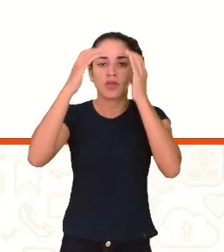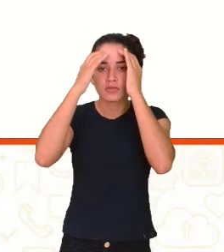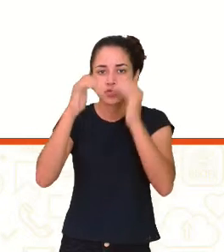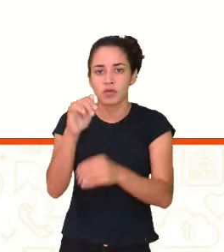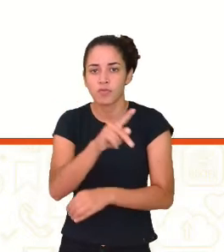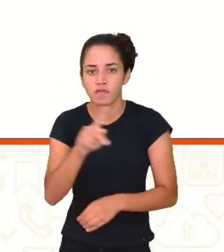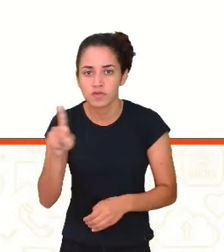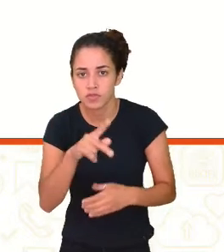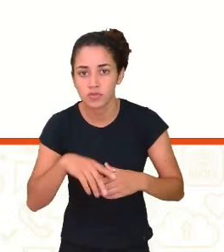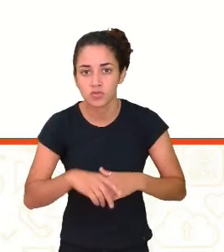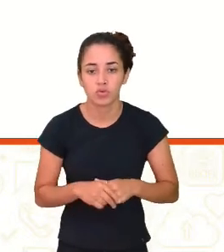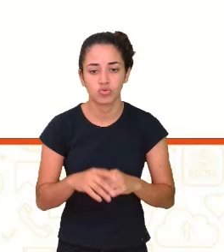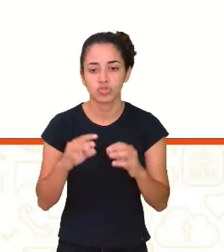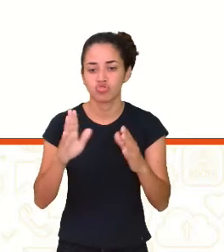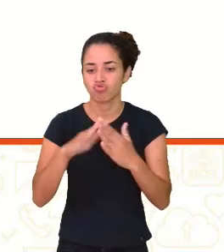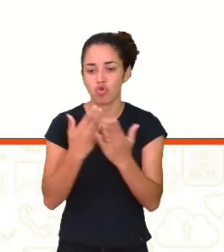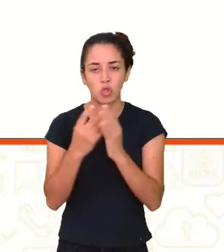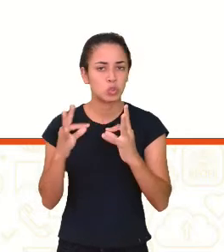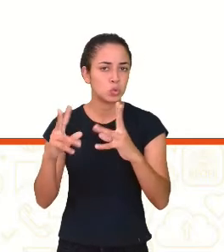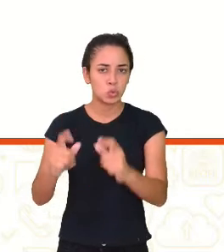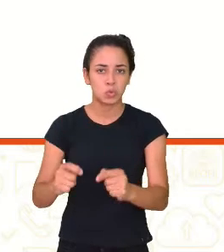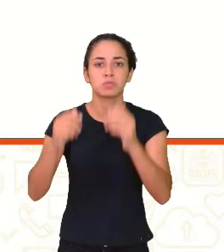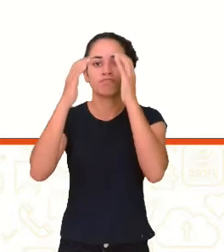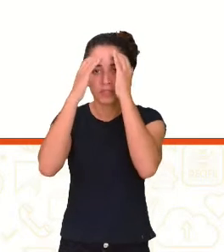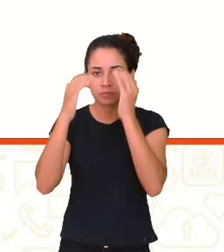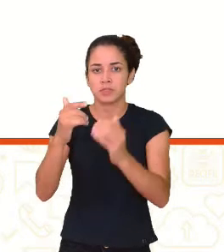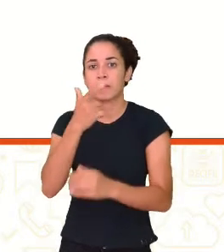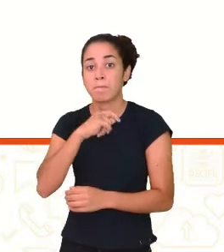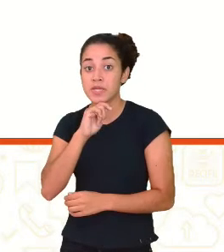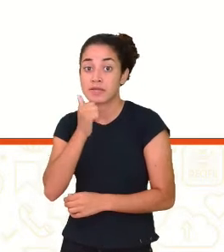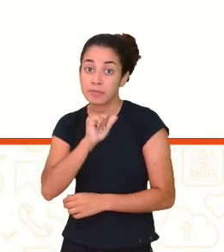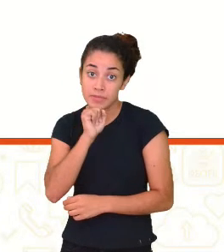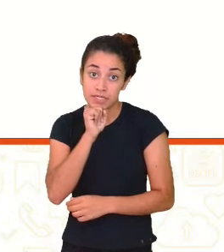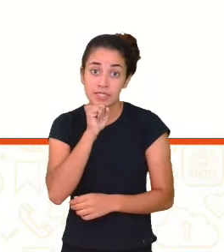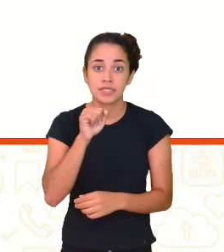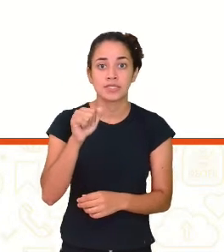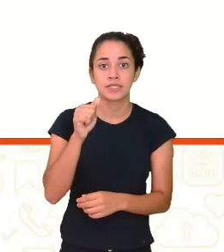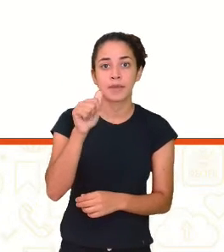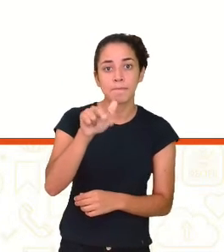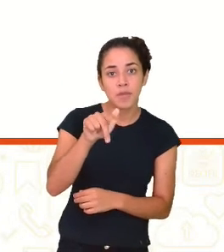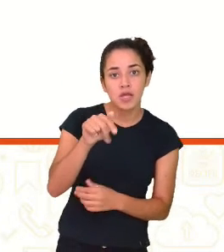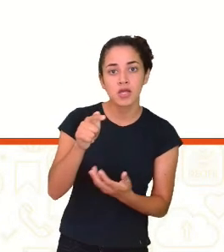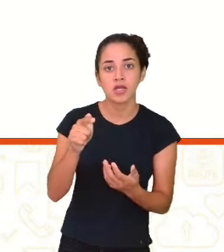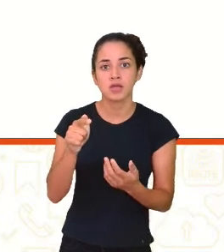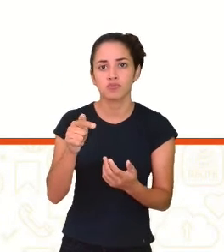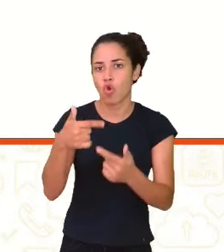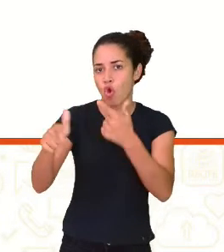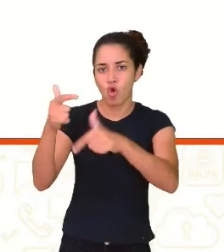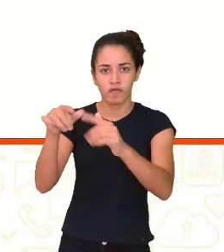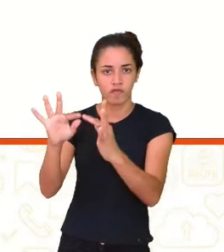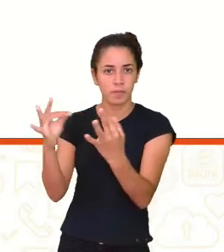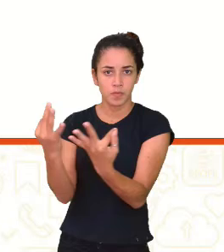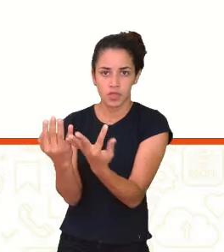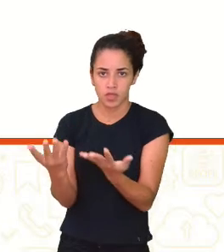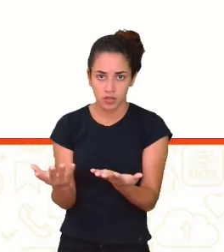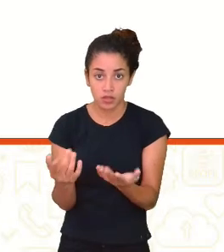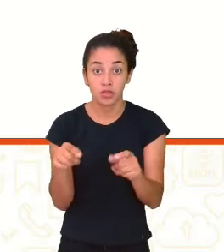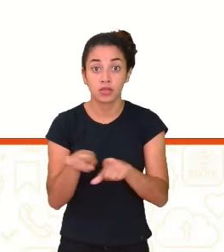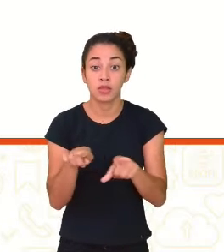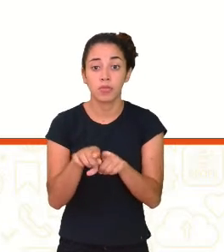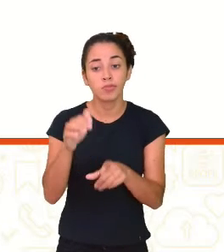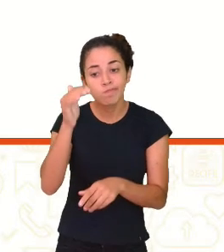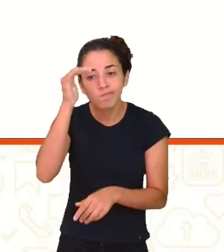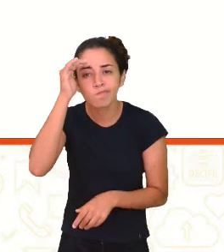os professores e todos da escola, respeitar seus pais, irmãos e demais familiares, escutar